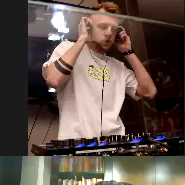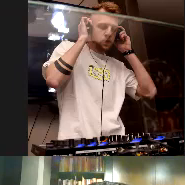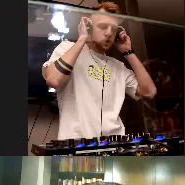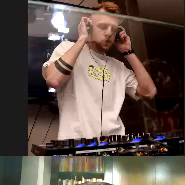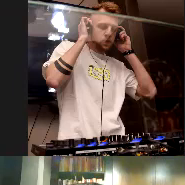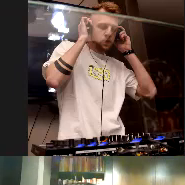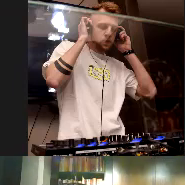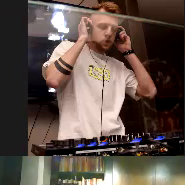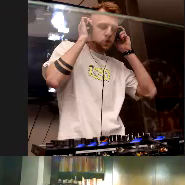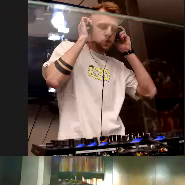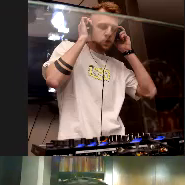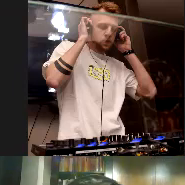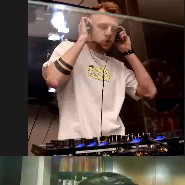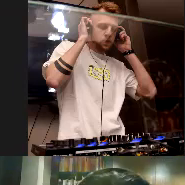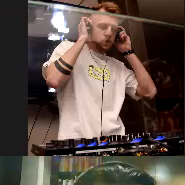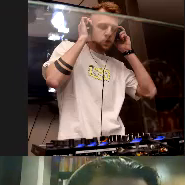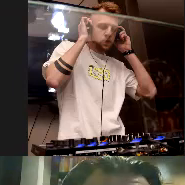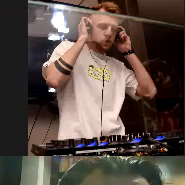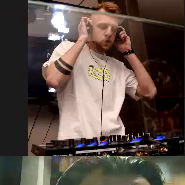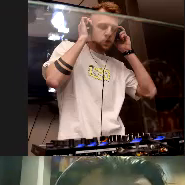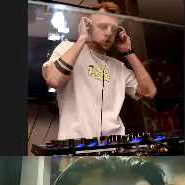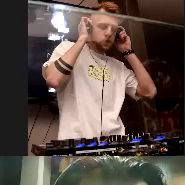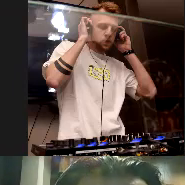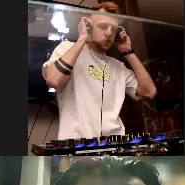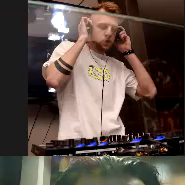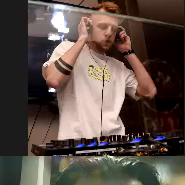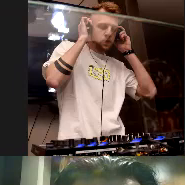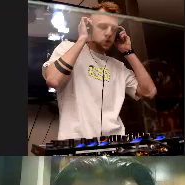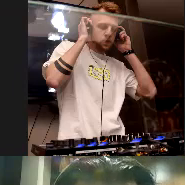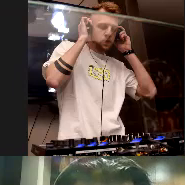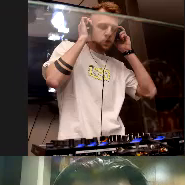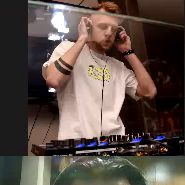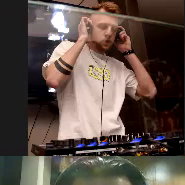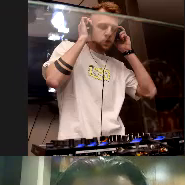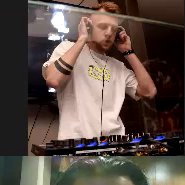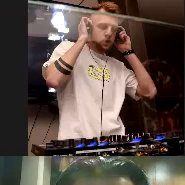lugar desenvolvimento sustentável. Que porra é essa?